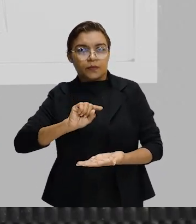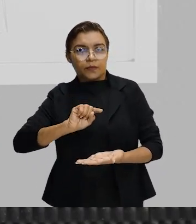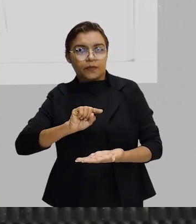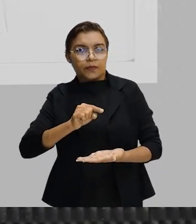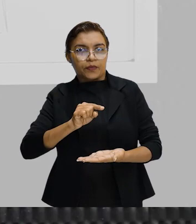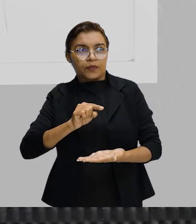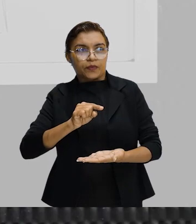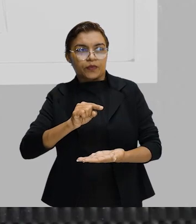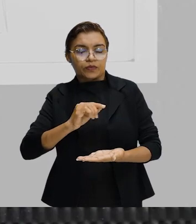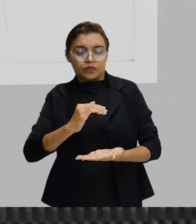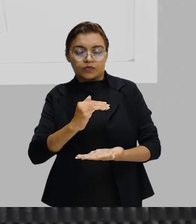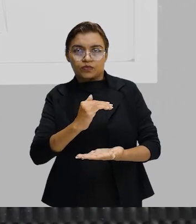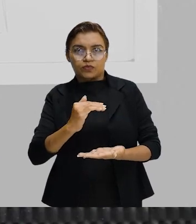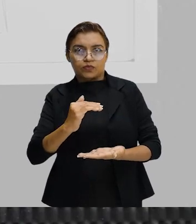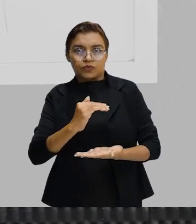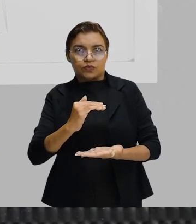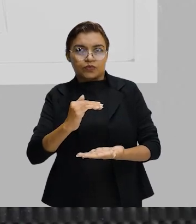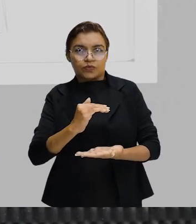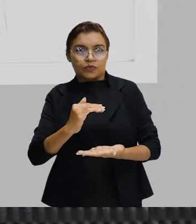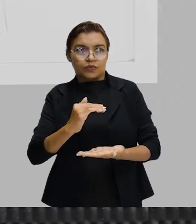a uma certa altura,